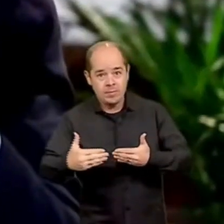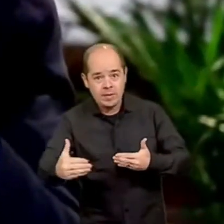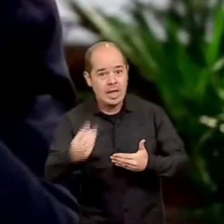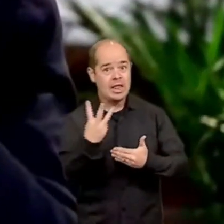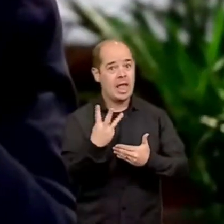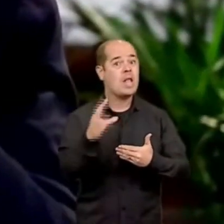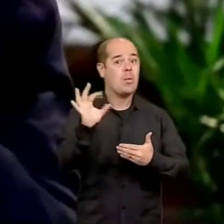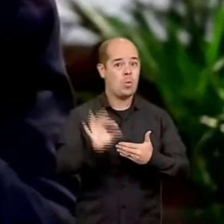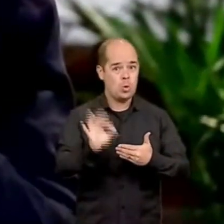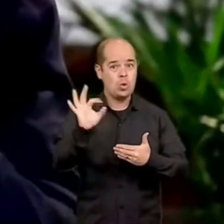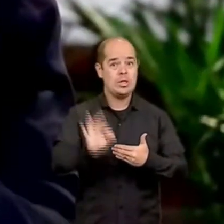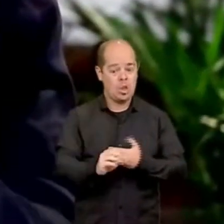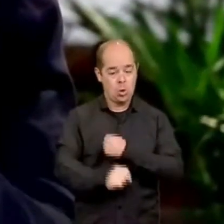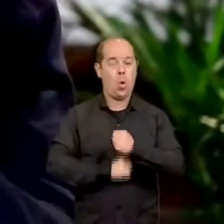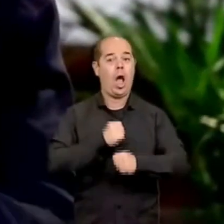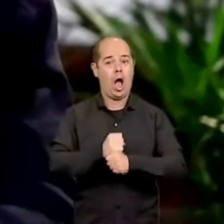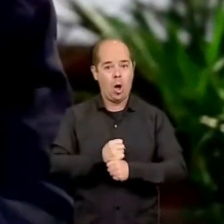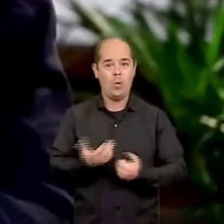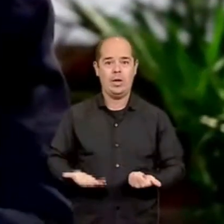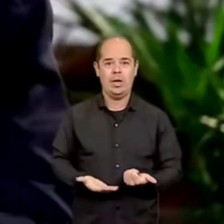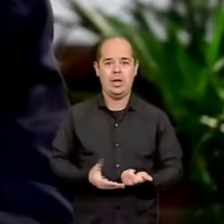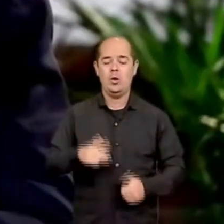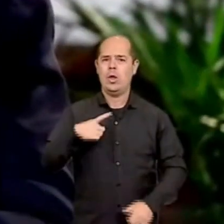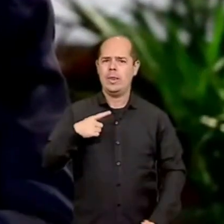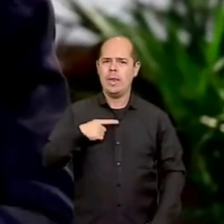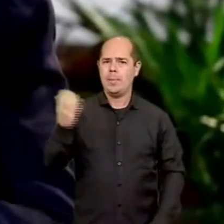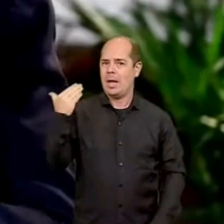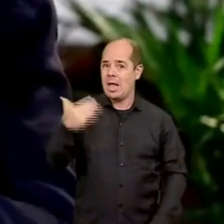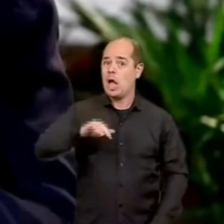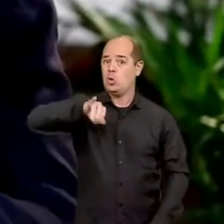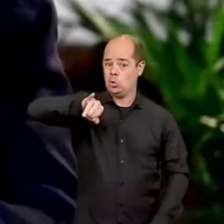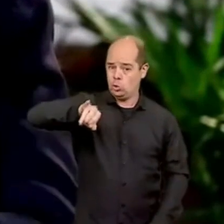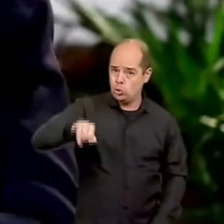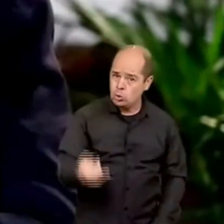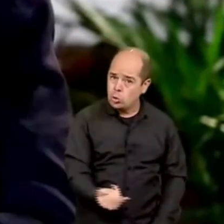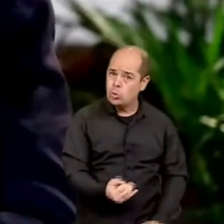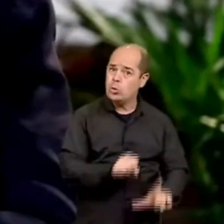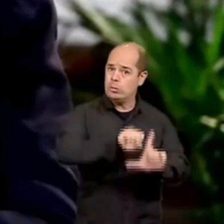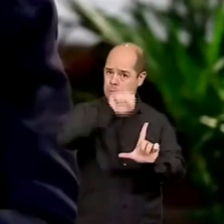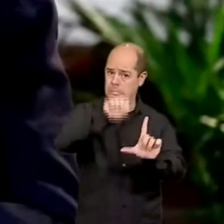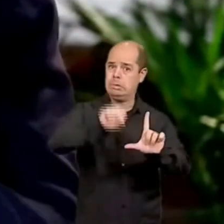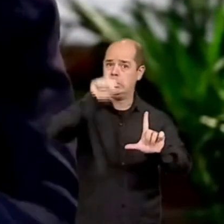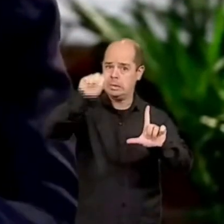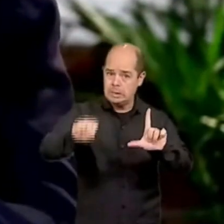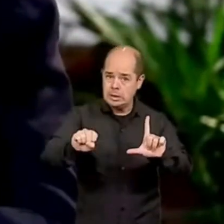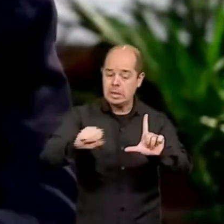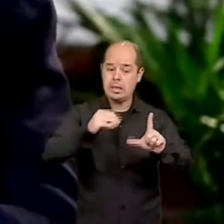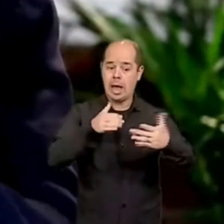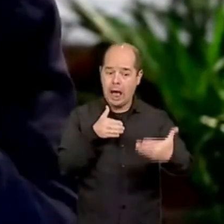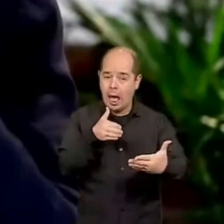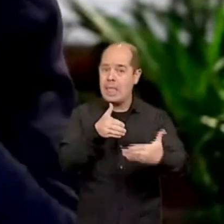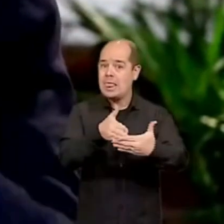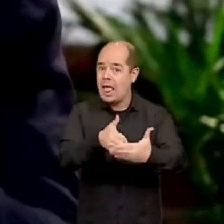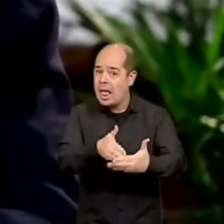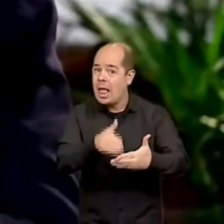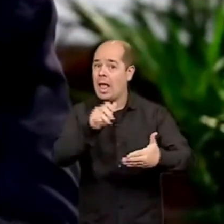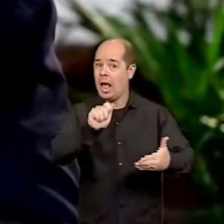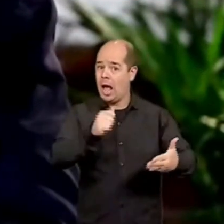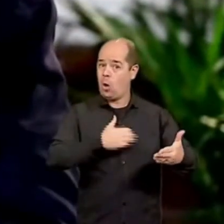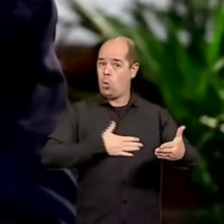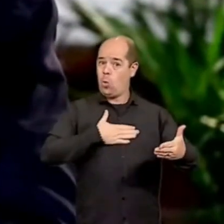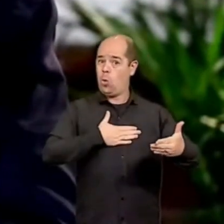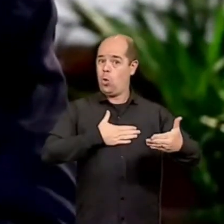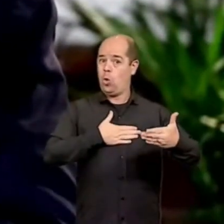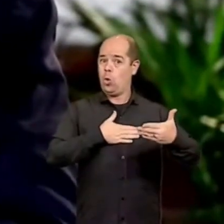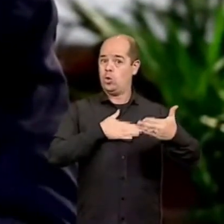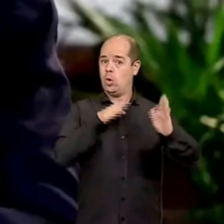de taxa de juros, e o Banco Central começou a cortar a taxa de juros a partir de agosto. Então, eu quero o quê, presidente? Com as medidas que